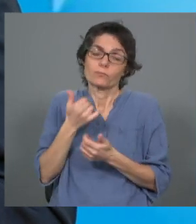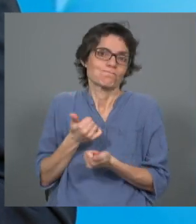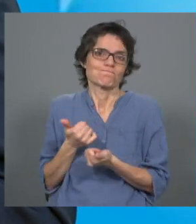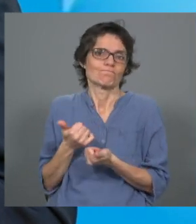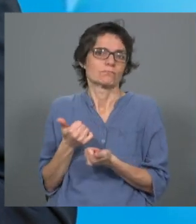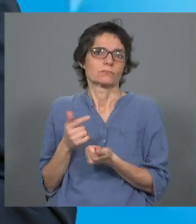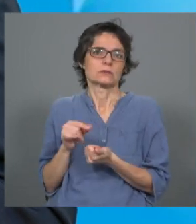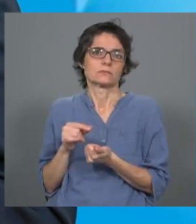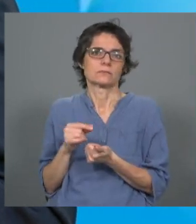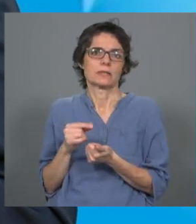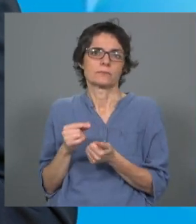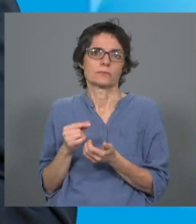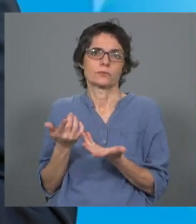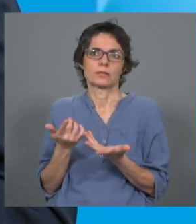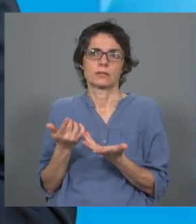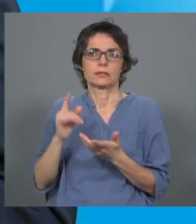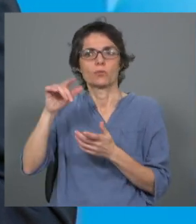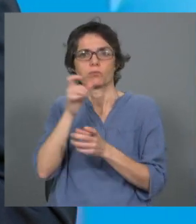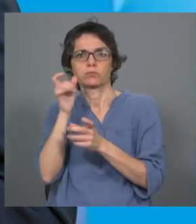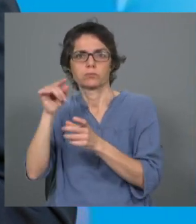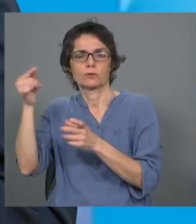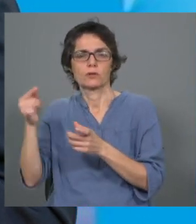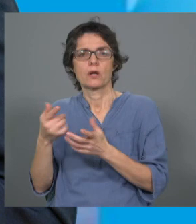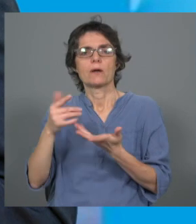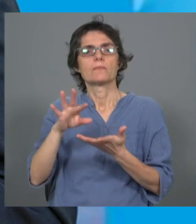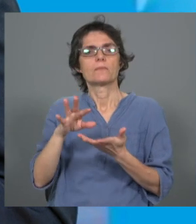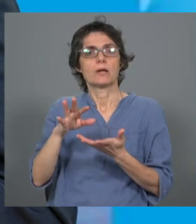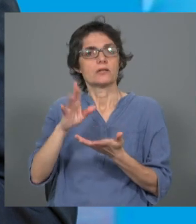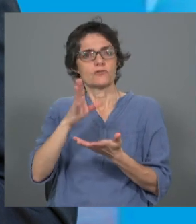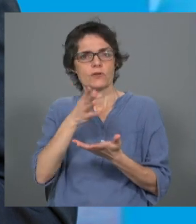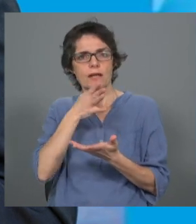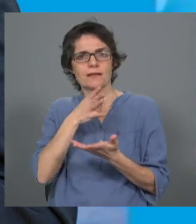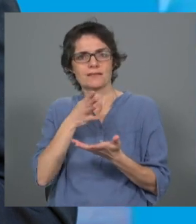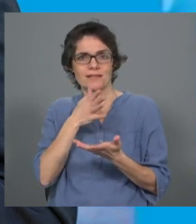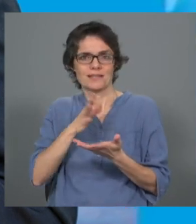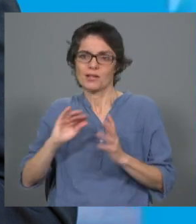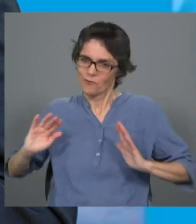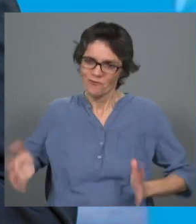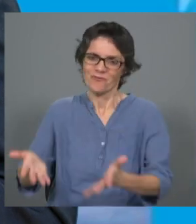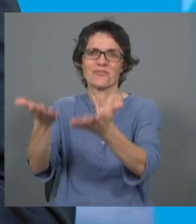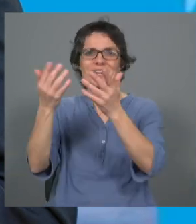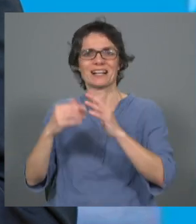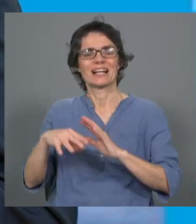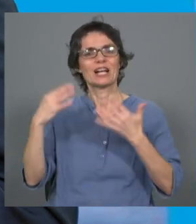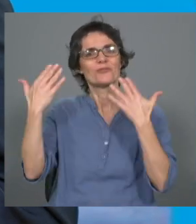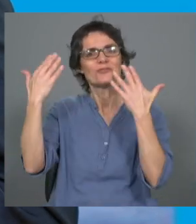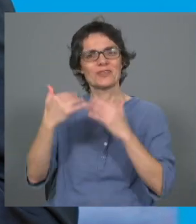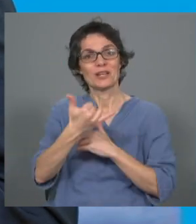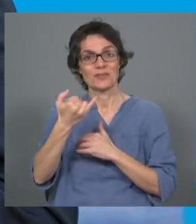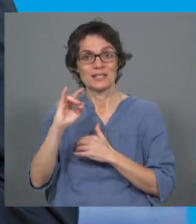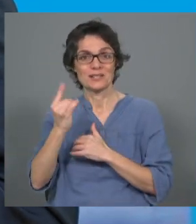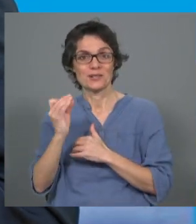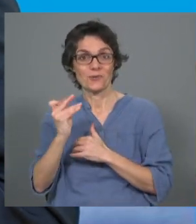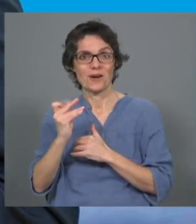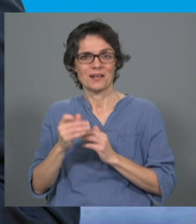conta também as suas agendas, mas que também já nos expressaram este estímulo e alegria por estes 25 anos. Lembrar também já